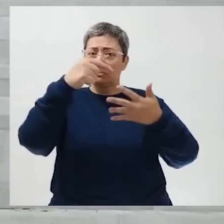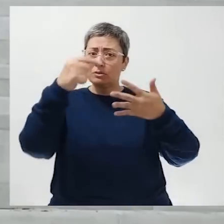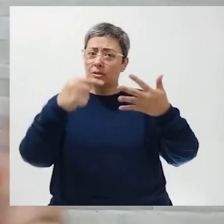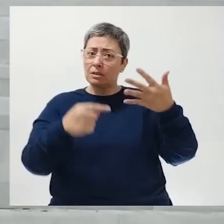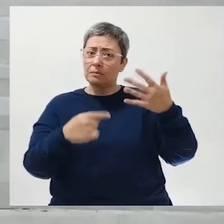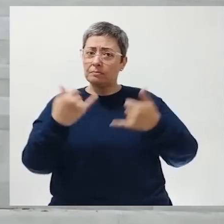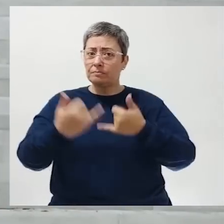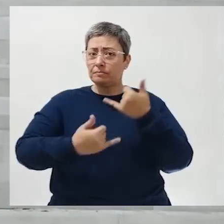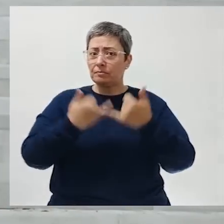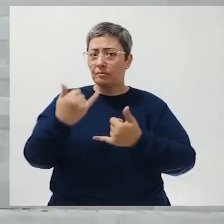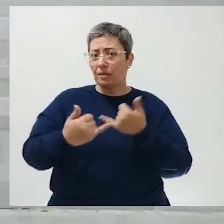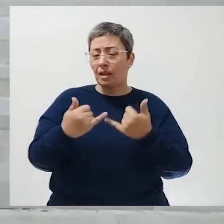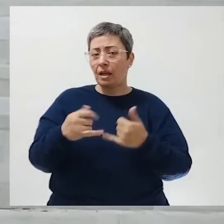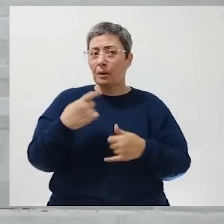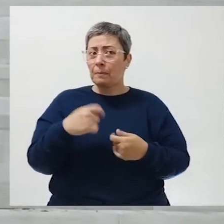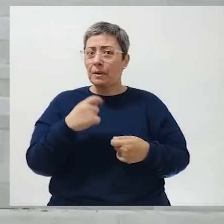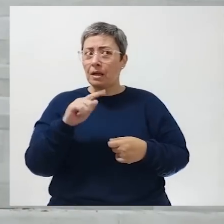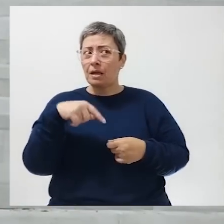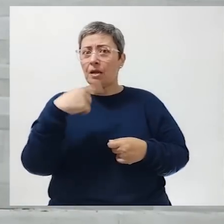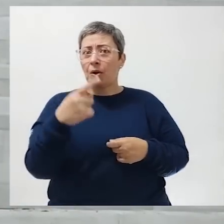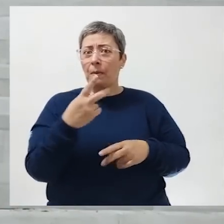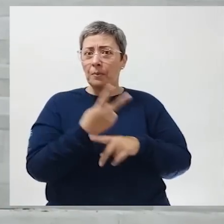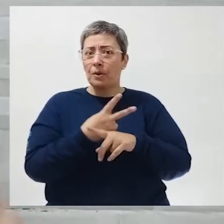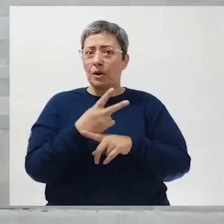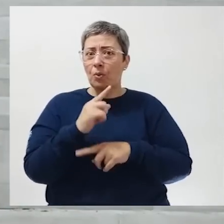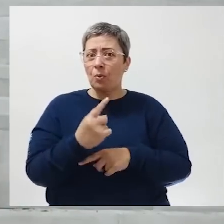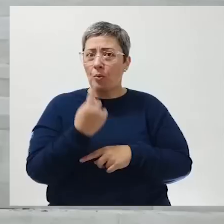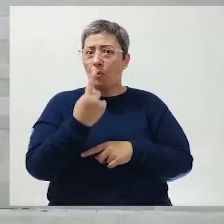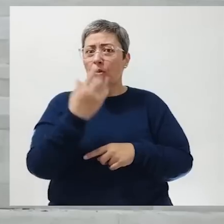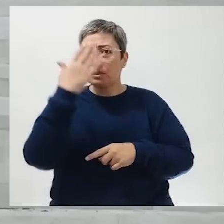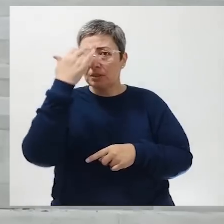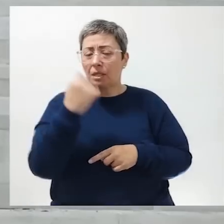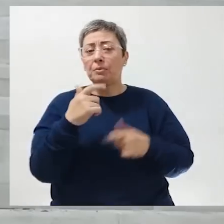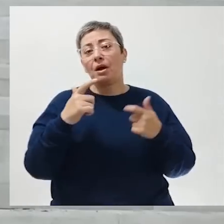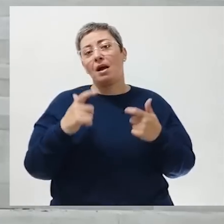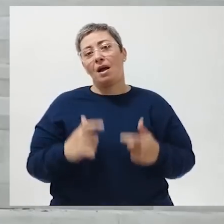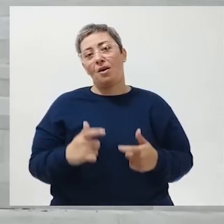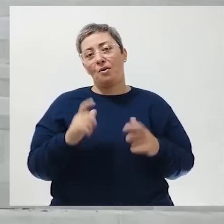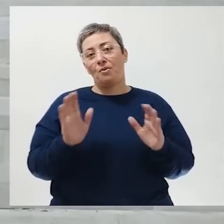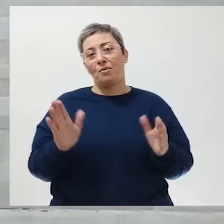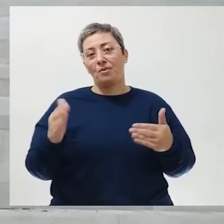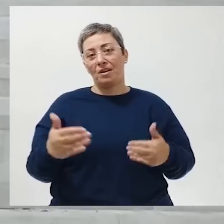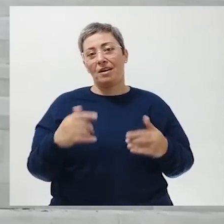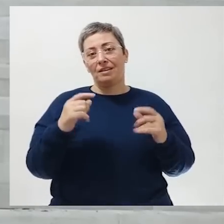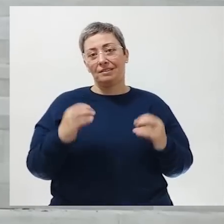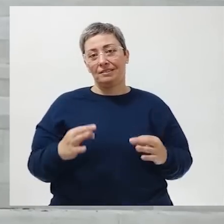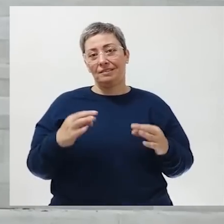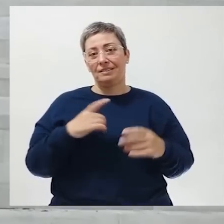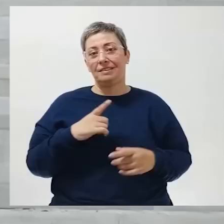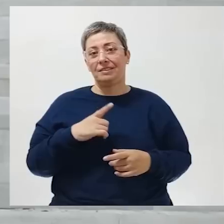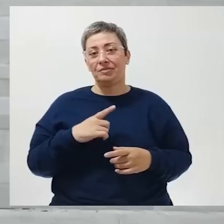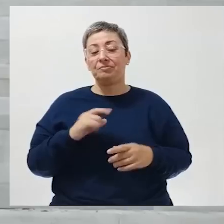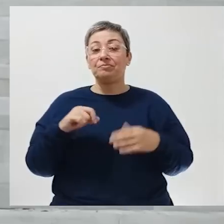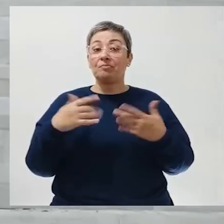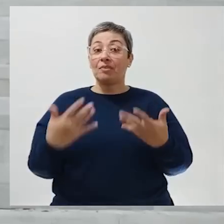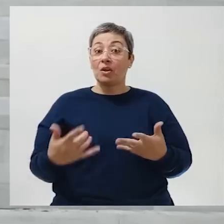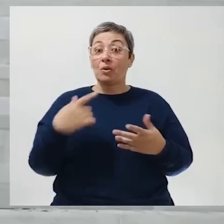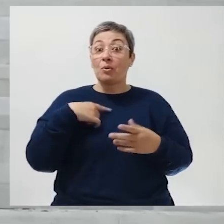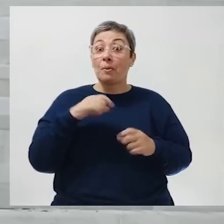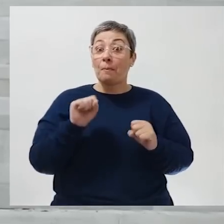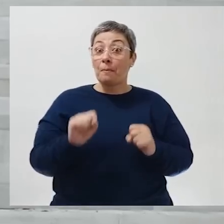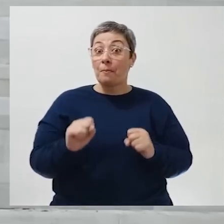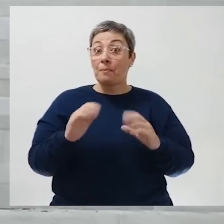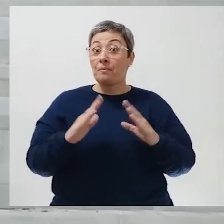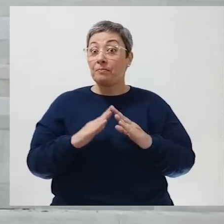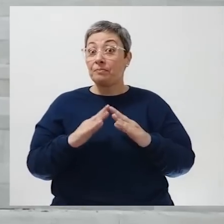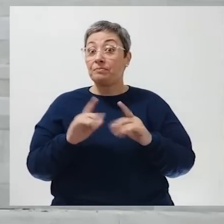brinquedos e da próxima vez que ela precisar procurar ela já sabe exatamente em qual caixa ele estará. Uma coisa que a gente pode fazer em